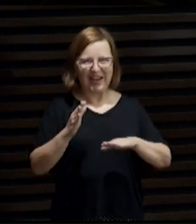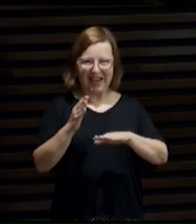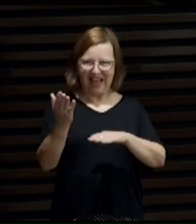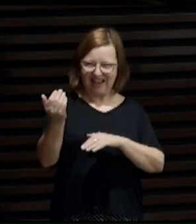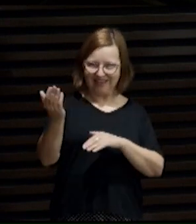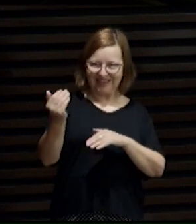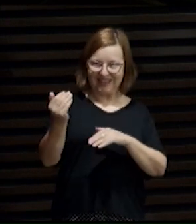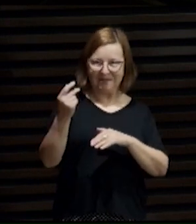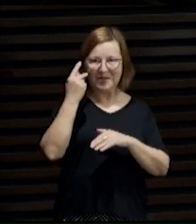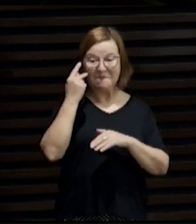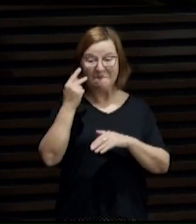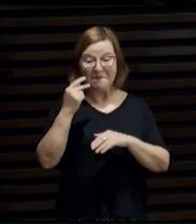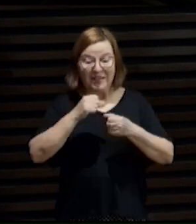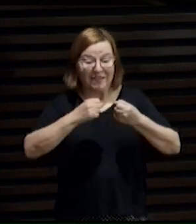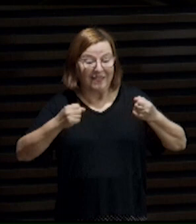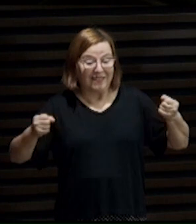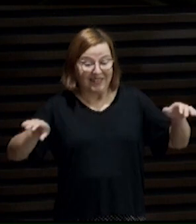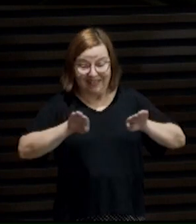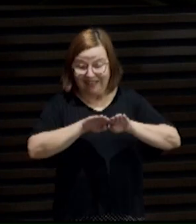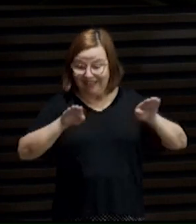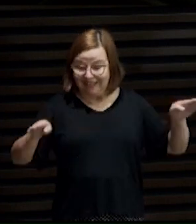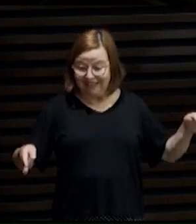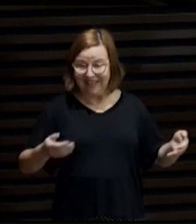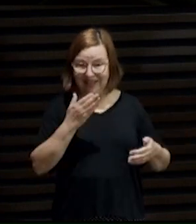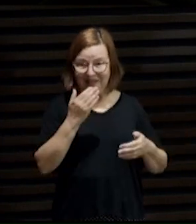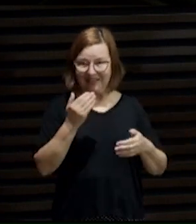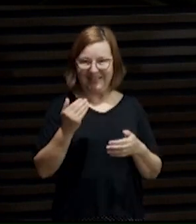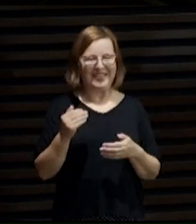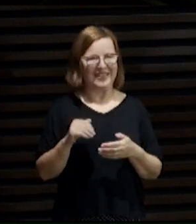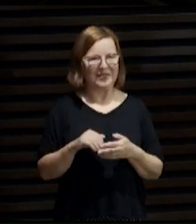grande banquete. As